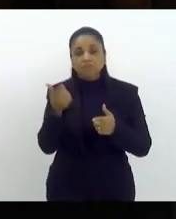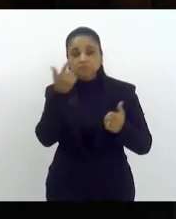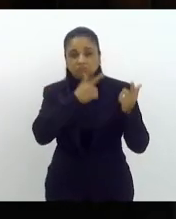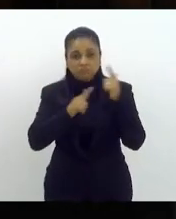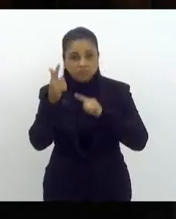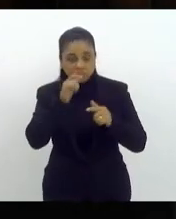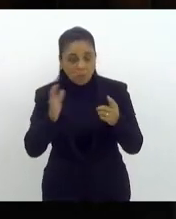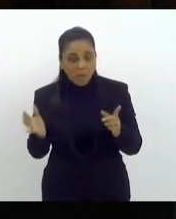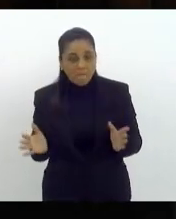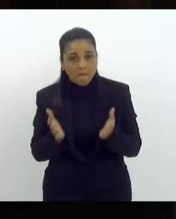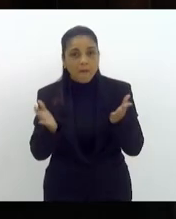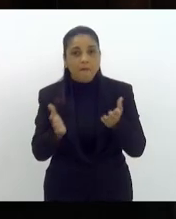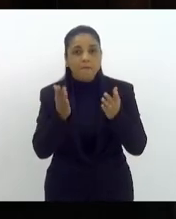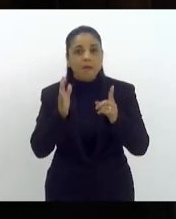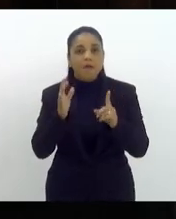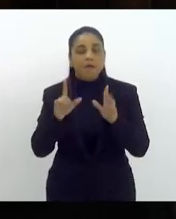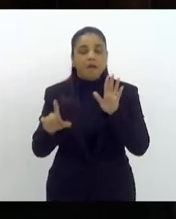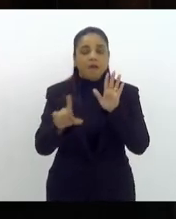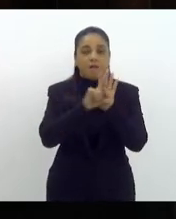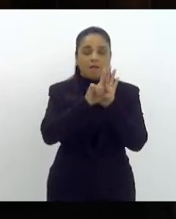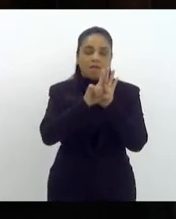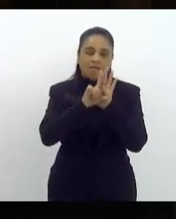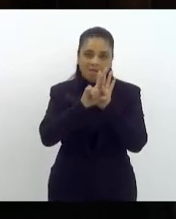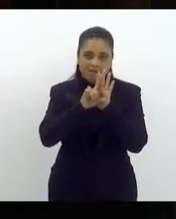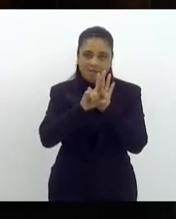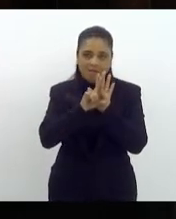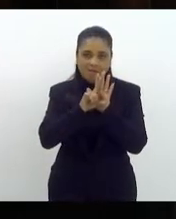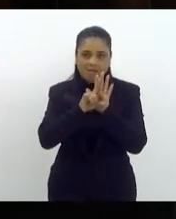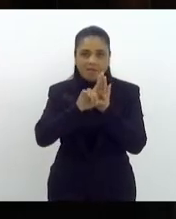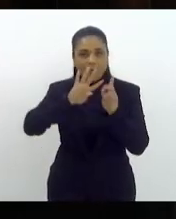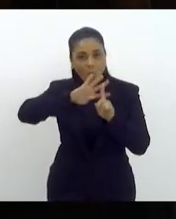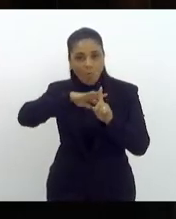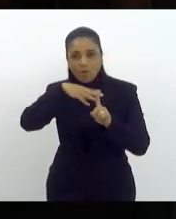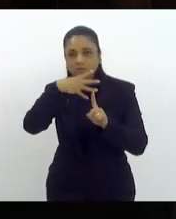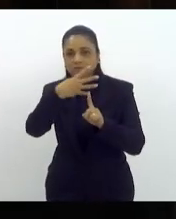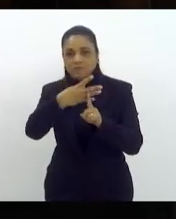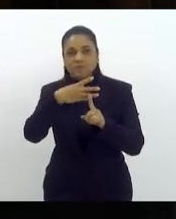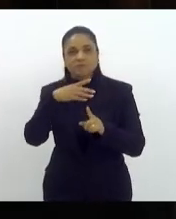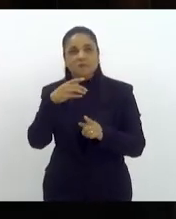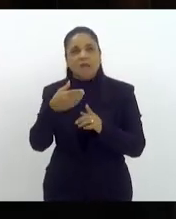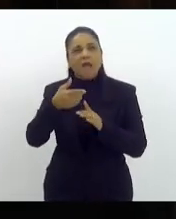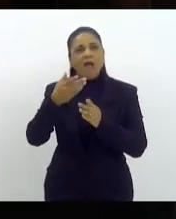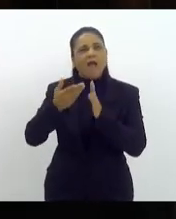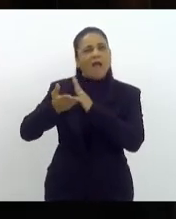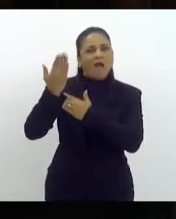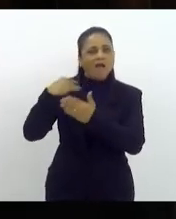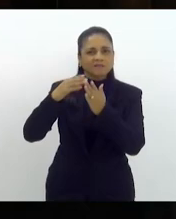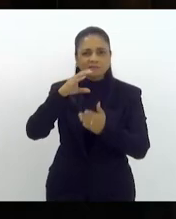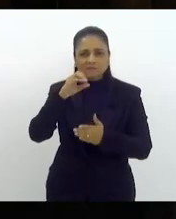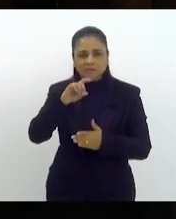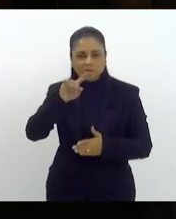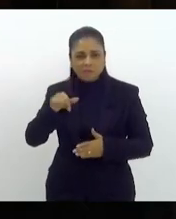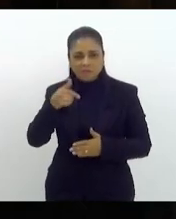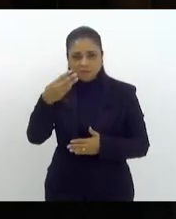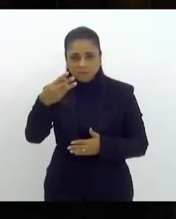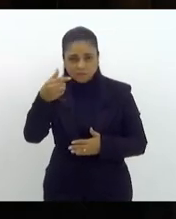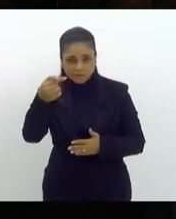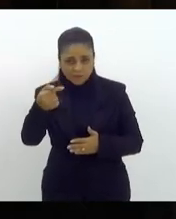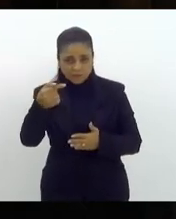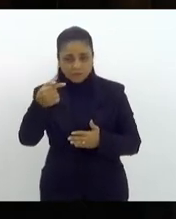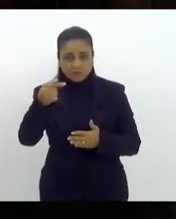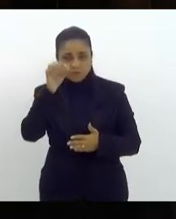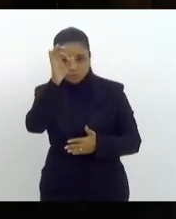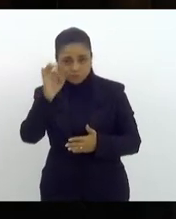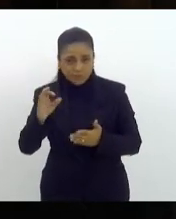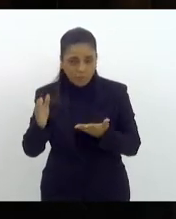quatro vezes mais a lei de incentivo antigamente era 0, 37% do arrecadado que